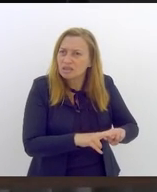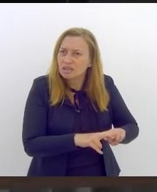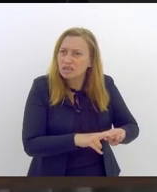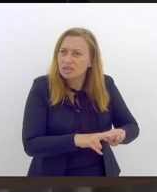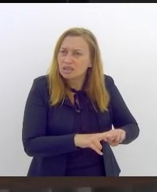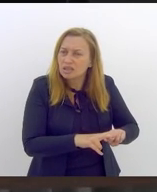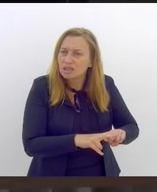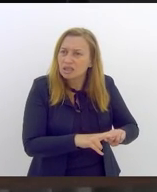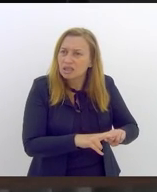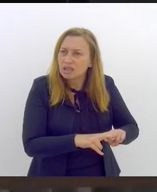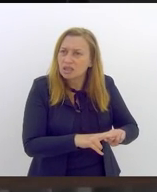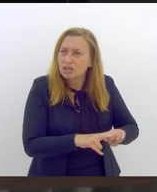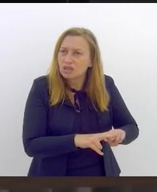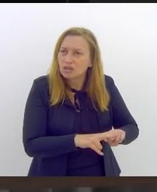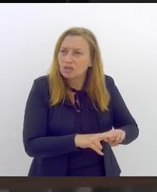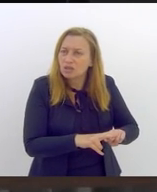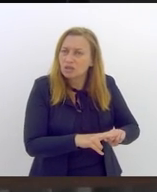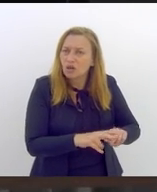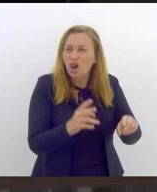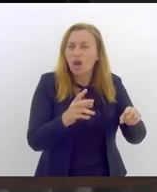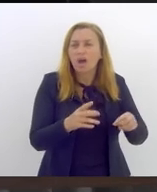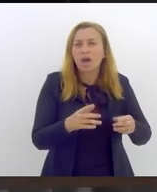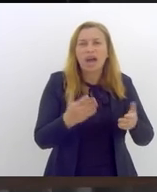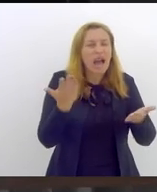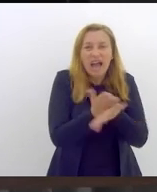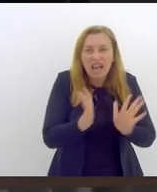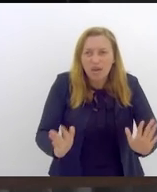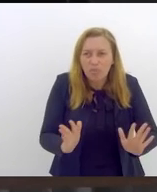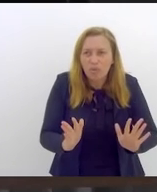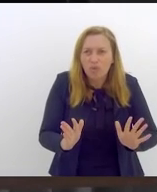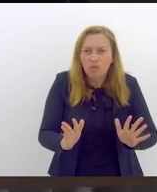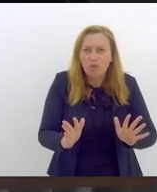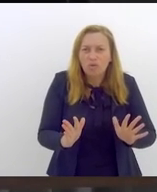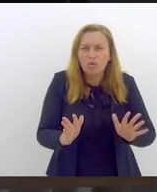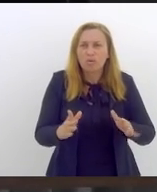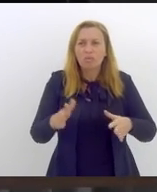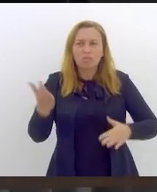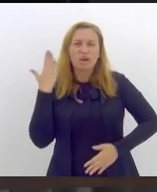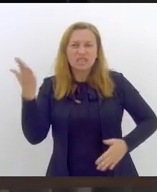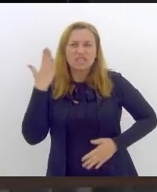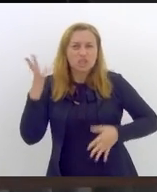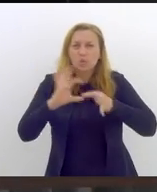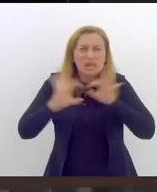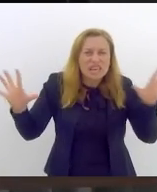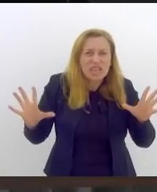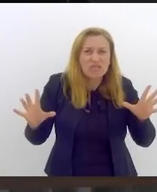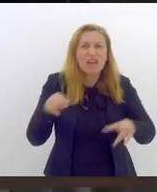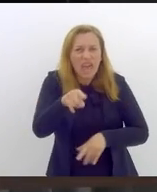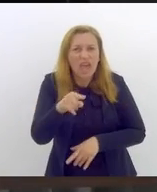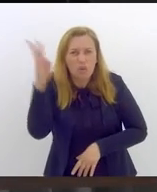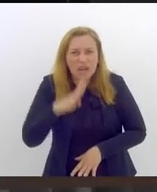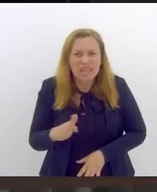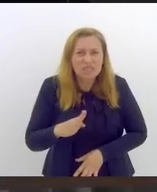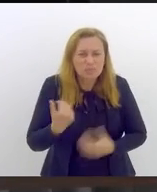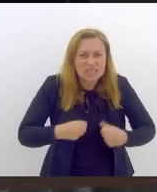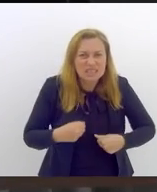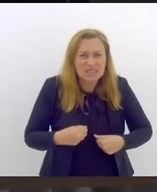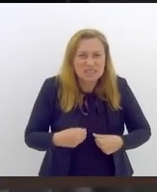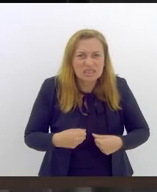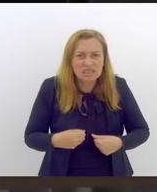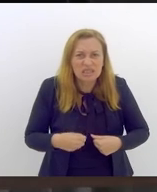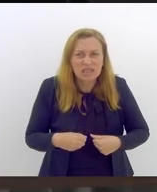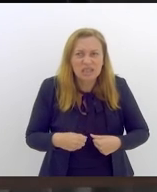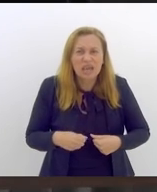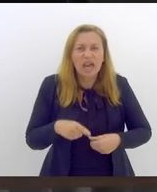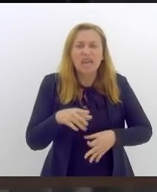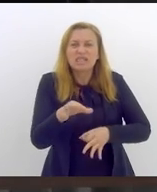fim do combate ao narcotráfico é isso que o Brasil precisa É